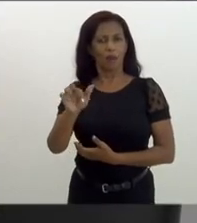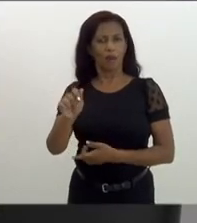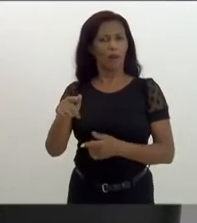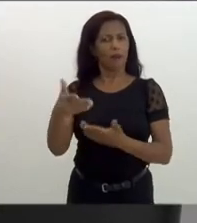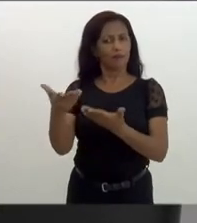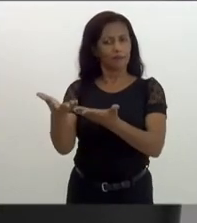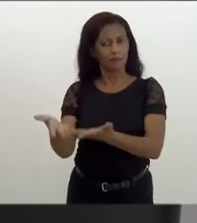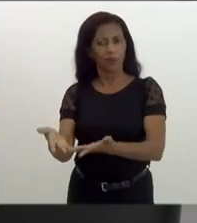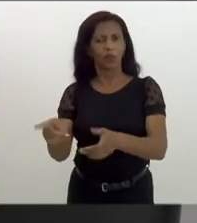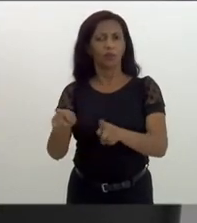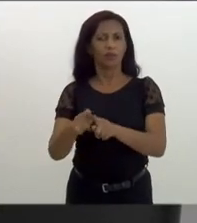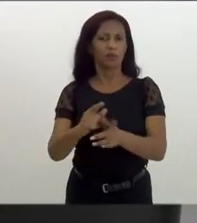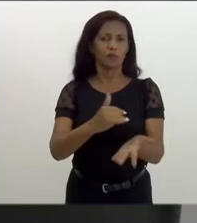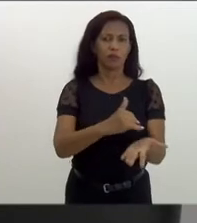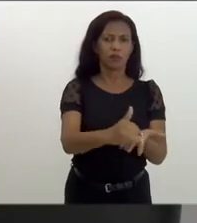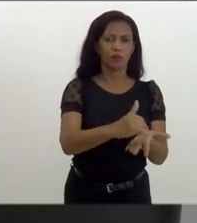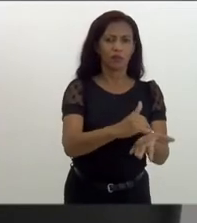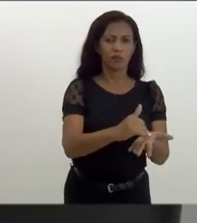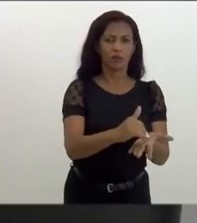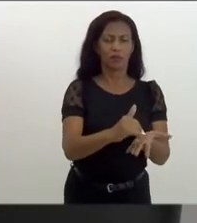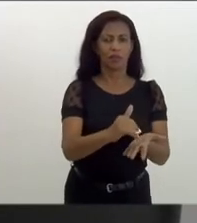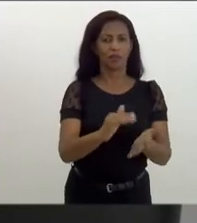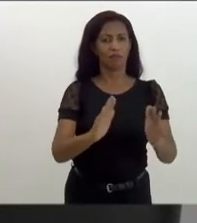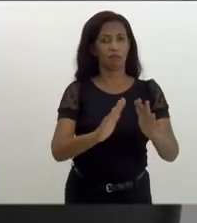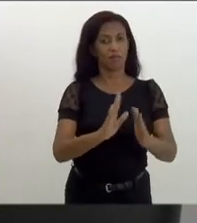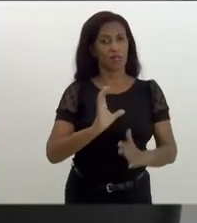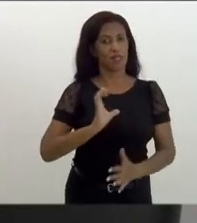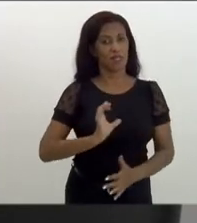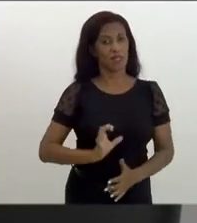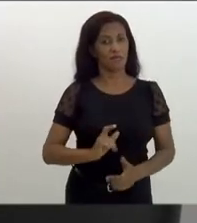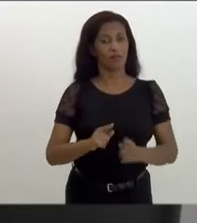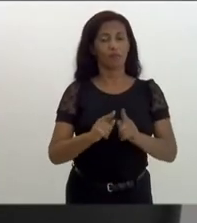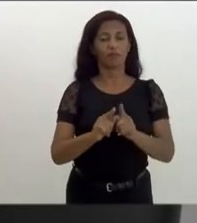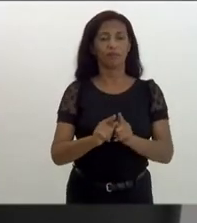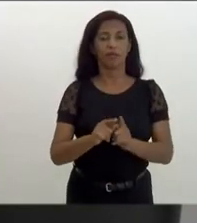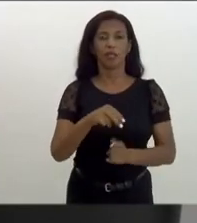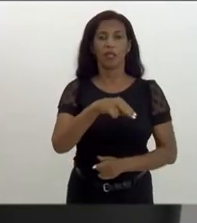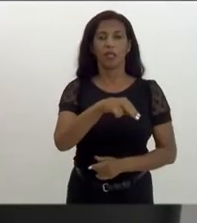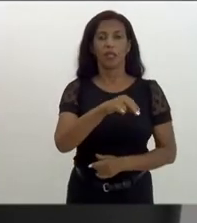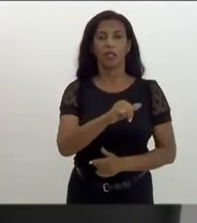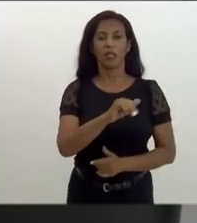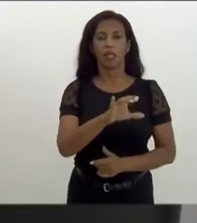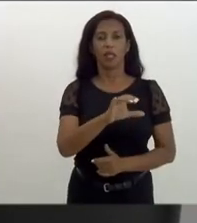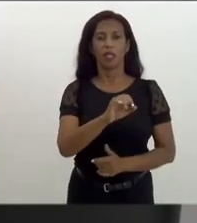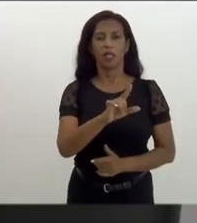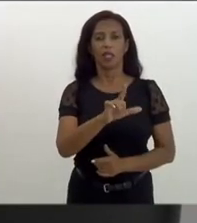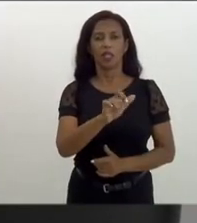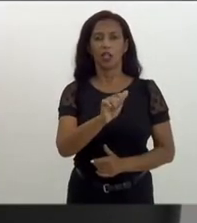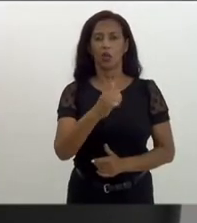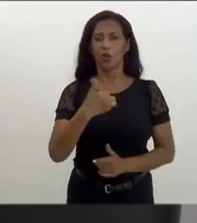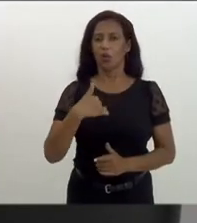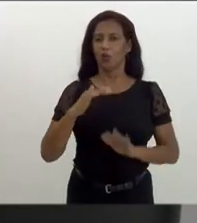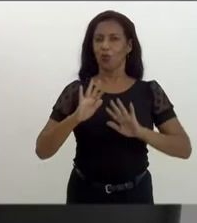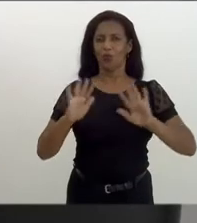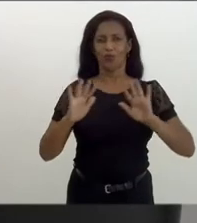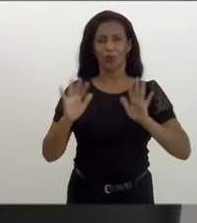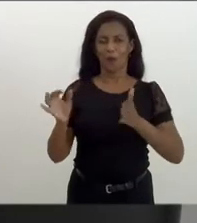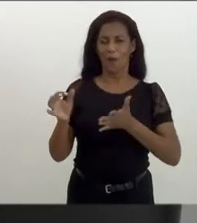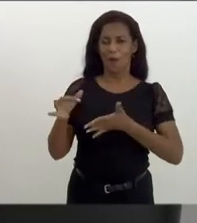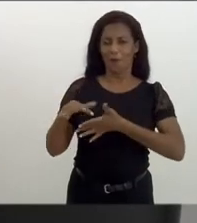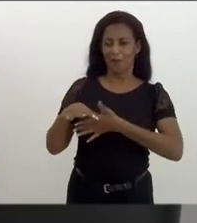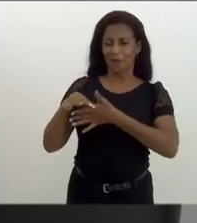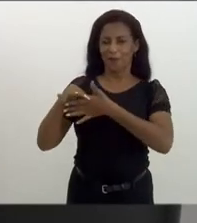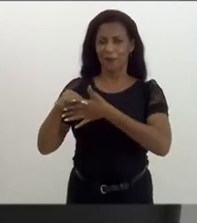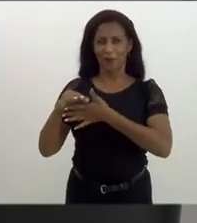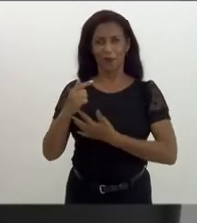secretário da casa civil na Nicola então é a minha a minha eu não sou base do governo